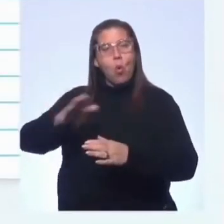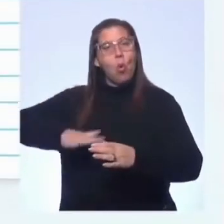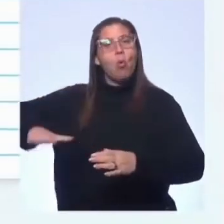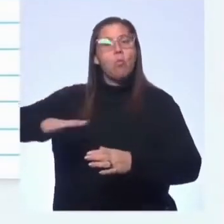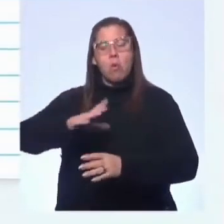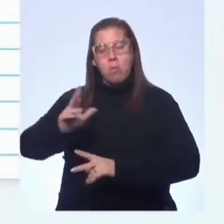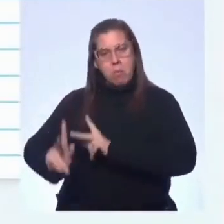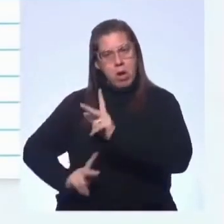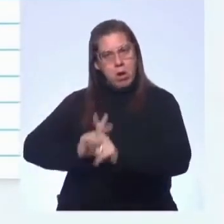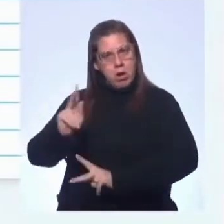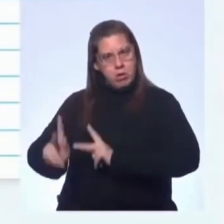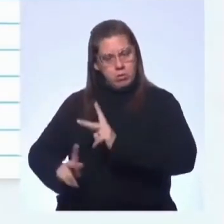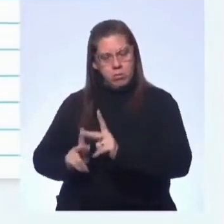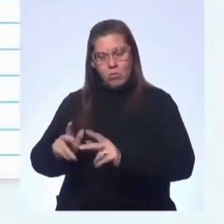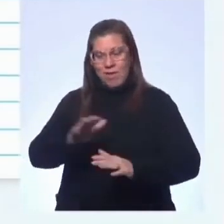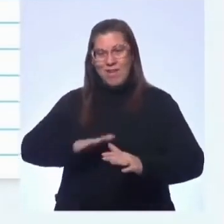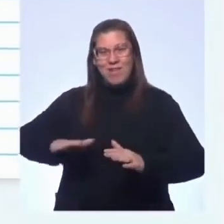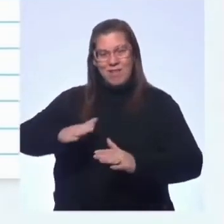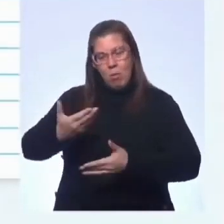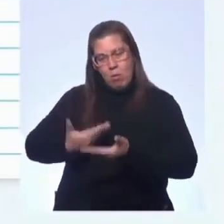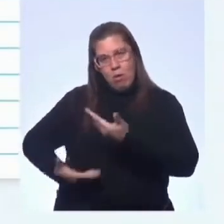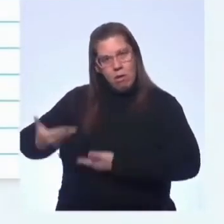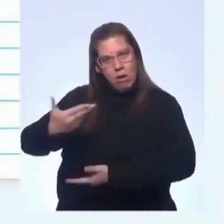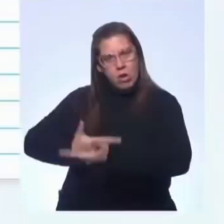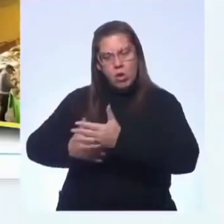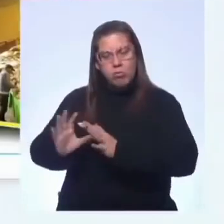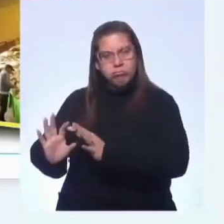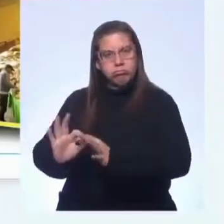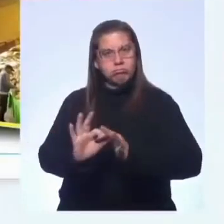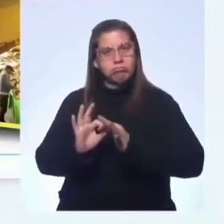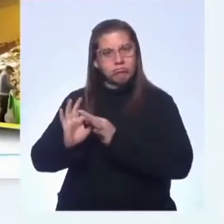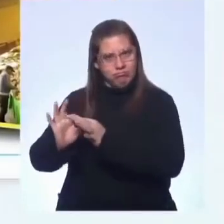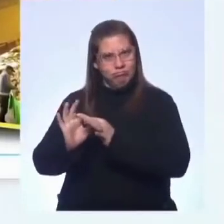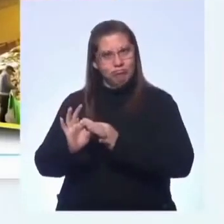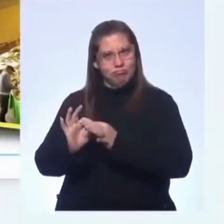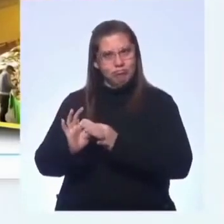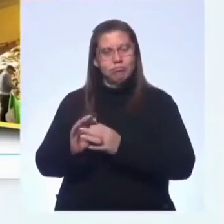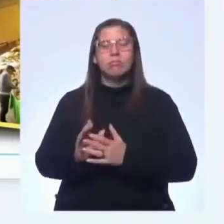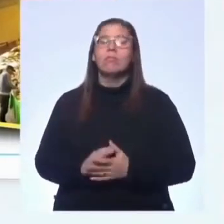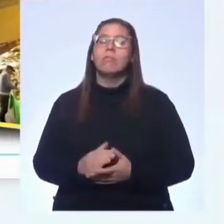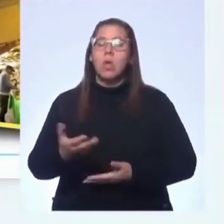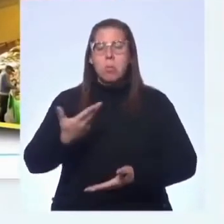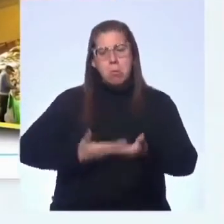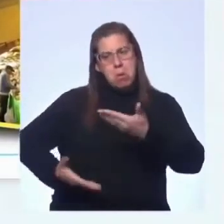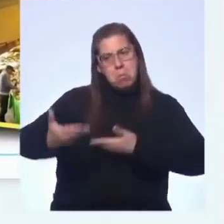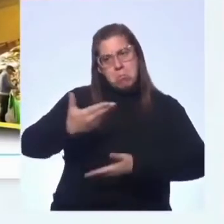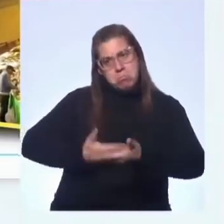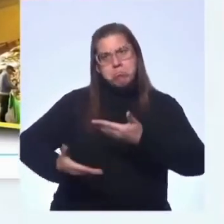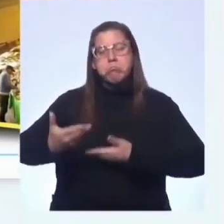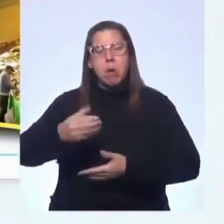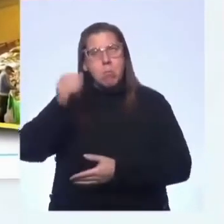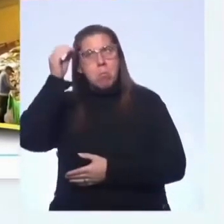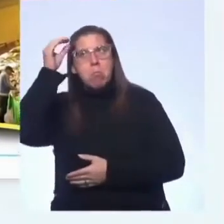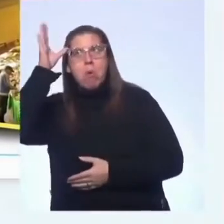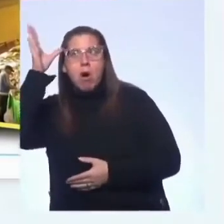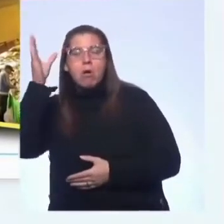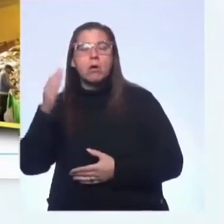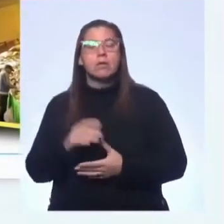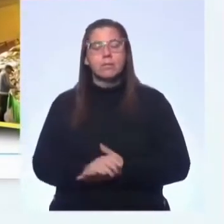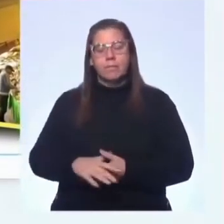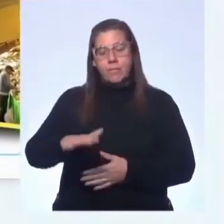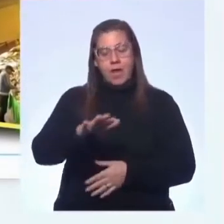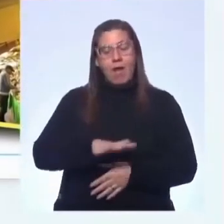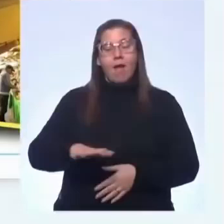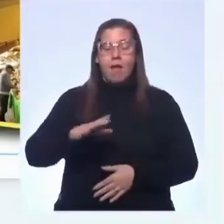pessoas e à existência de um ambiente de trocas, de ligações, de transferências materiais e imateriais. Portanto, um ambiente que